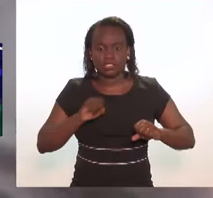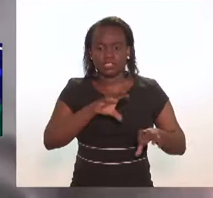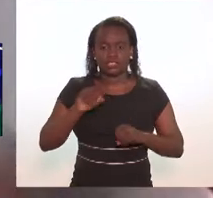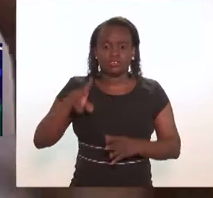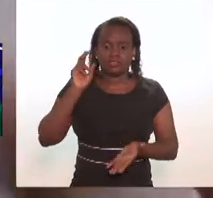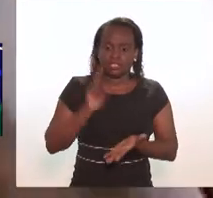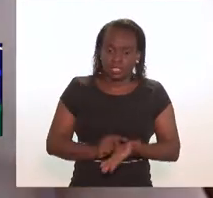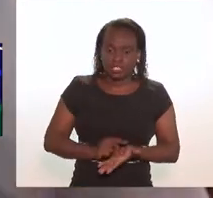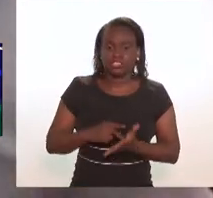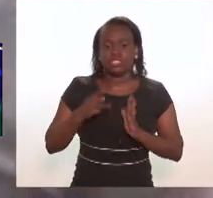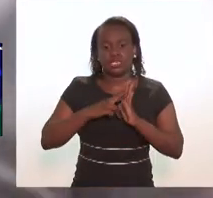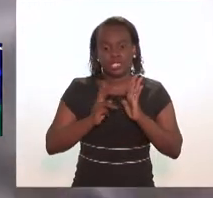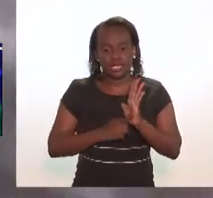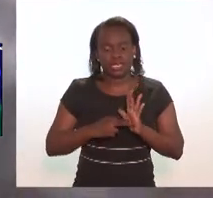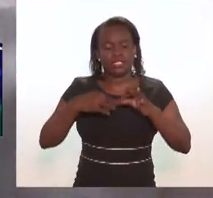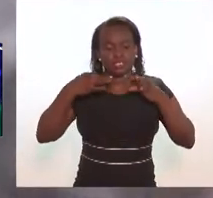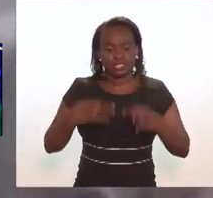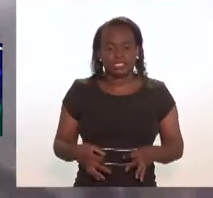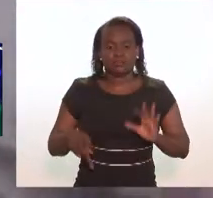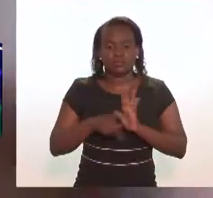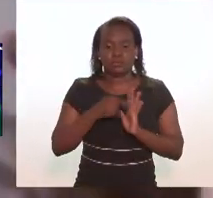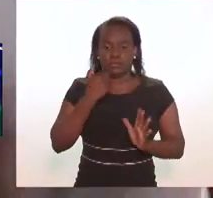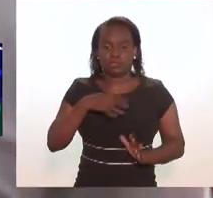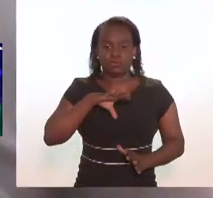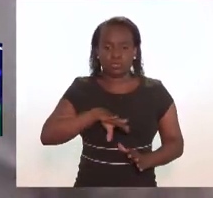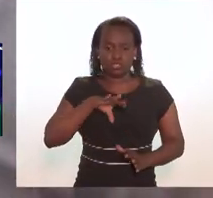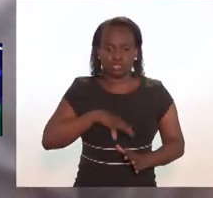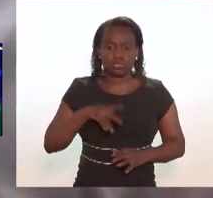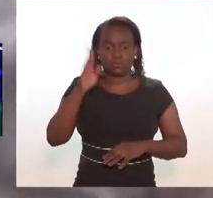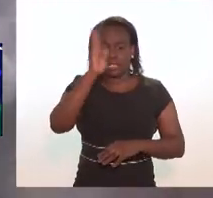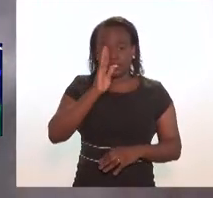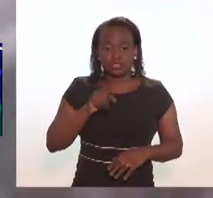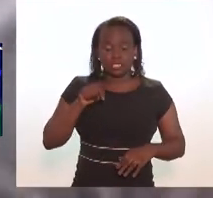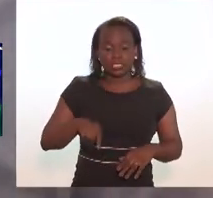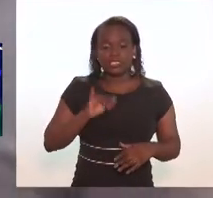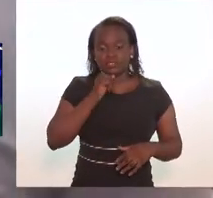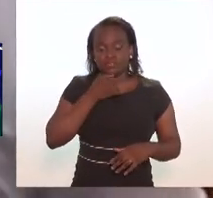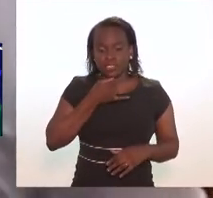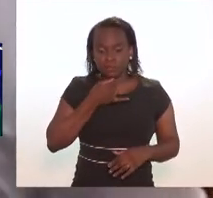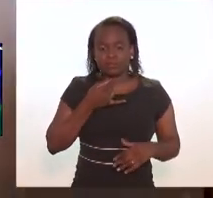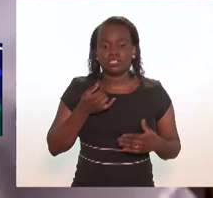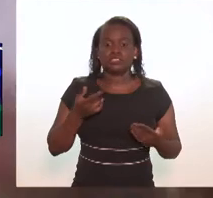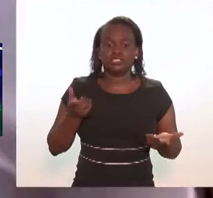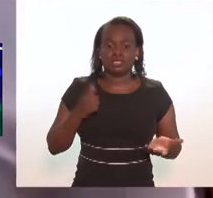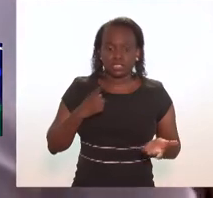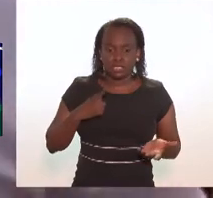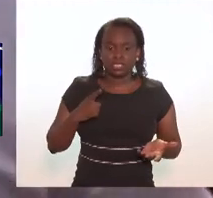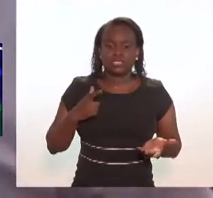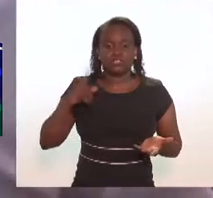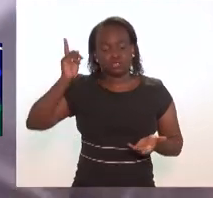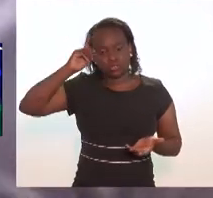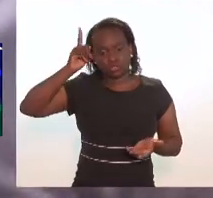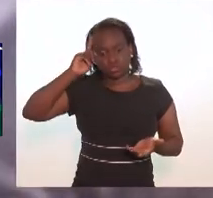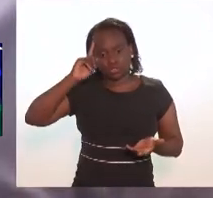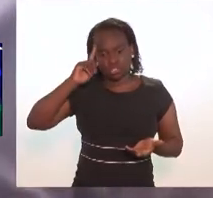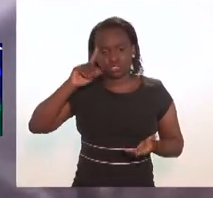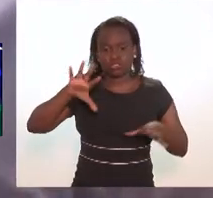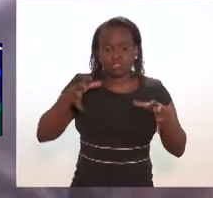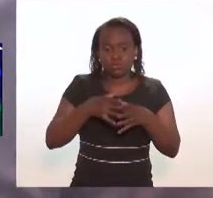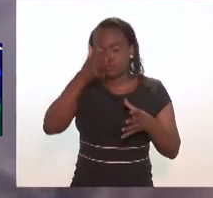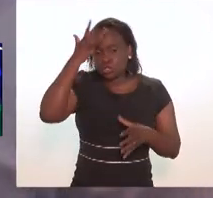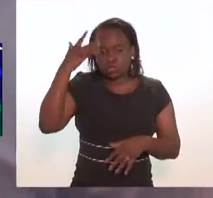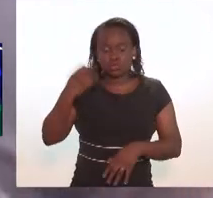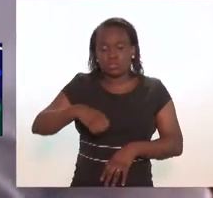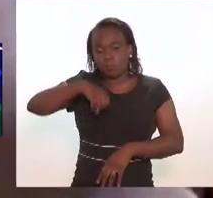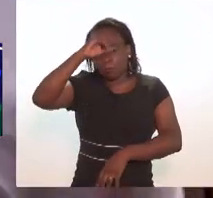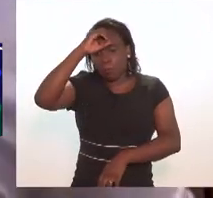verdade, é a regra culta da língua portuguesa. Nosso país, ele, infelizmente, forma dia a dia analfabetos